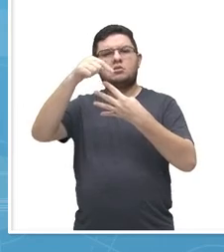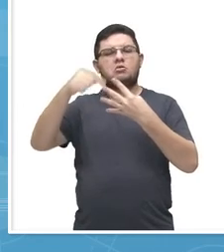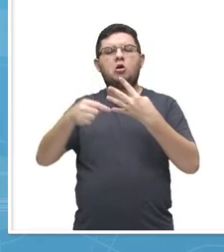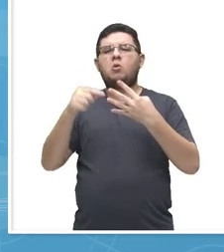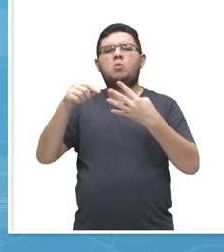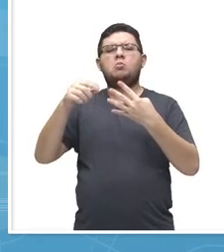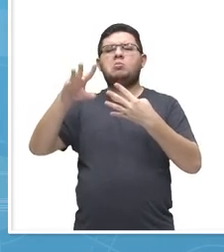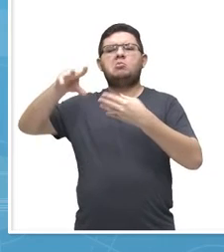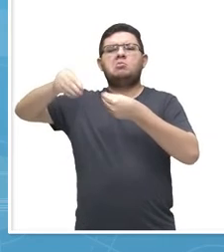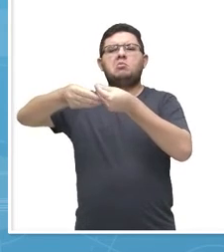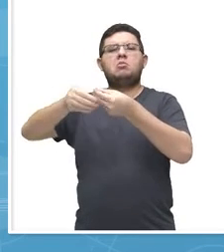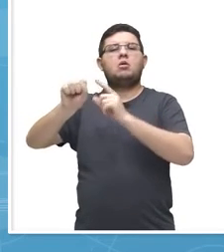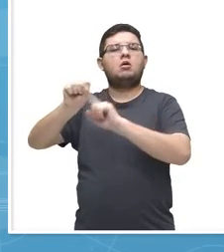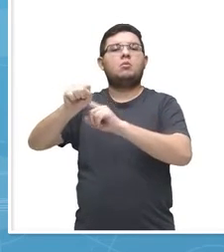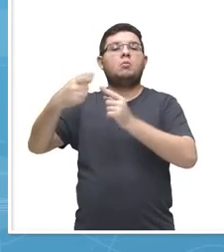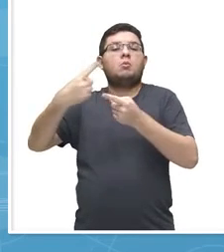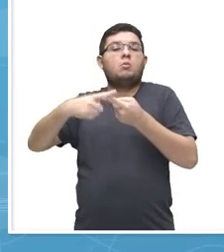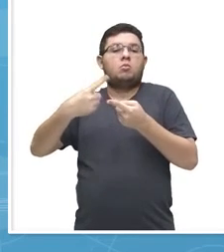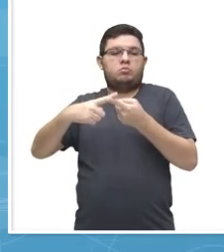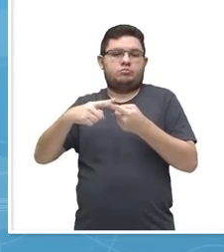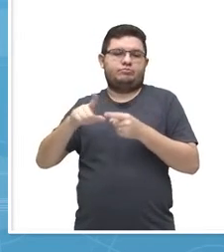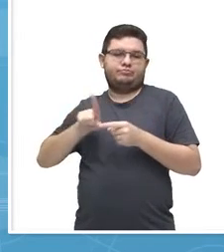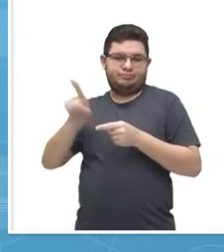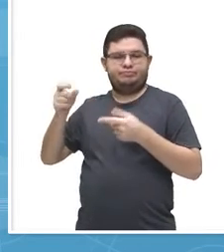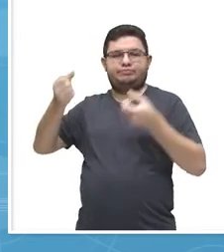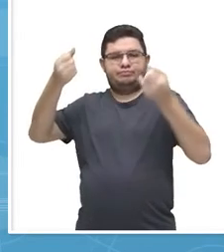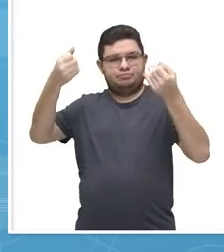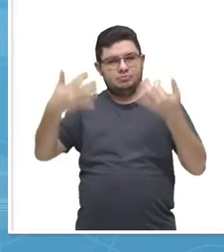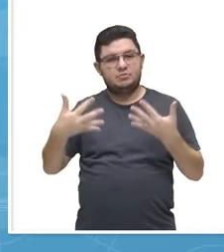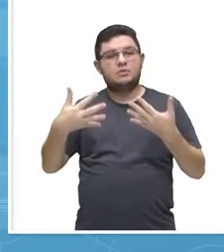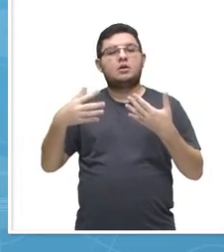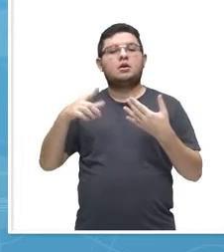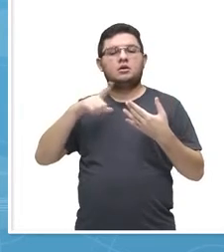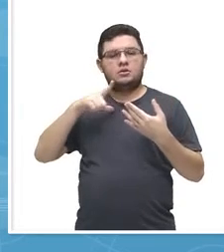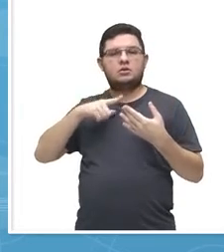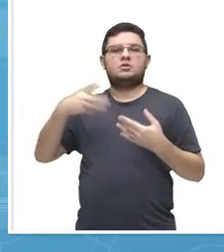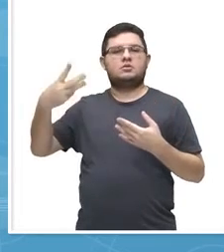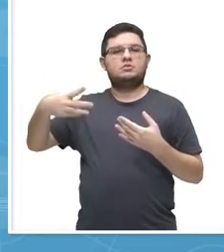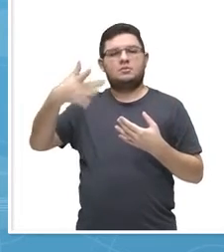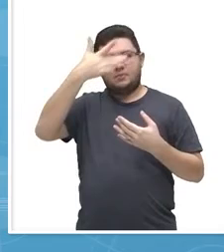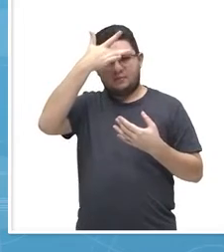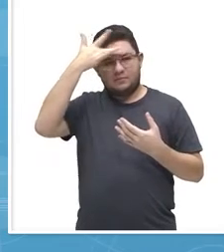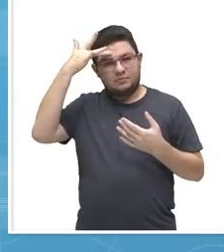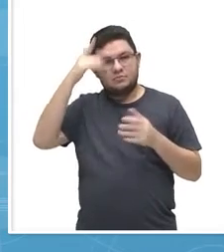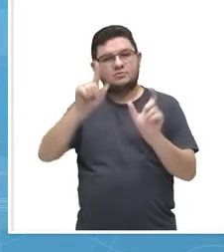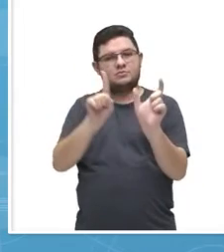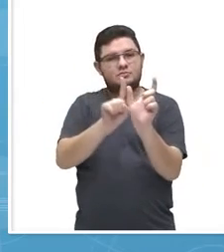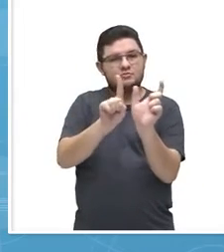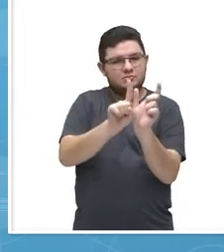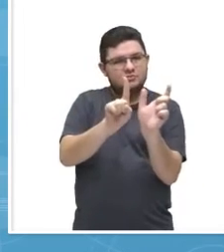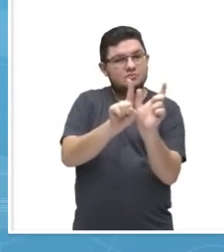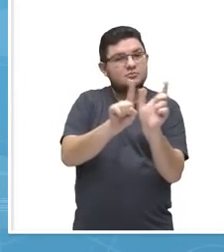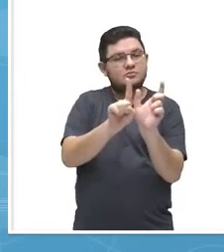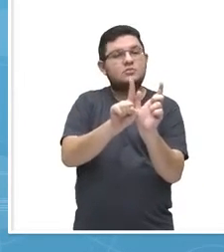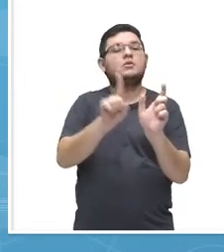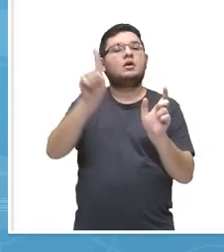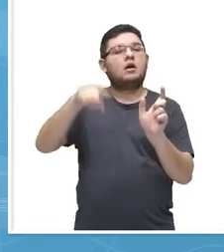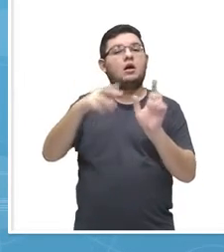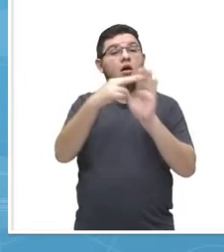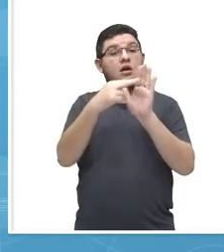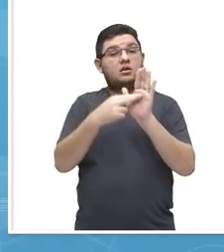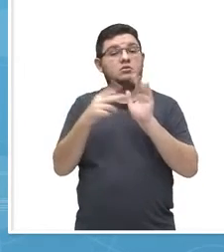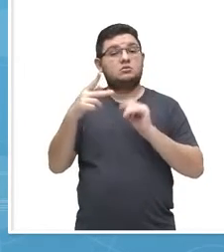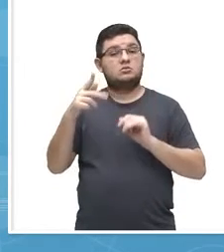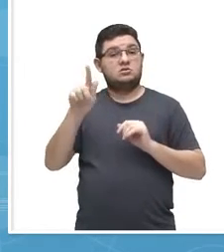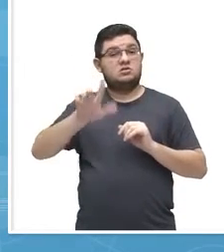quê? Regra geral. Essa é a regra geral, tudo bem? Mas lembre-se, eu estou falando da terceira pessoa do singular, tá?